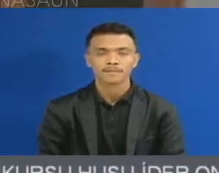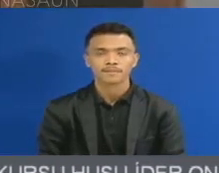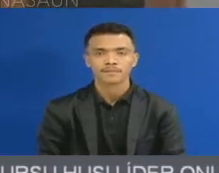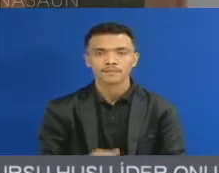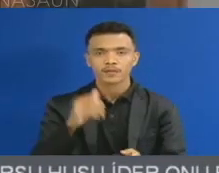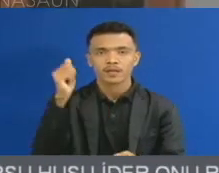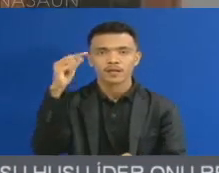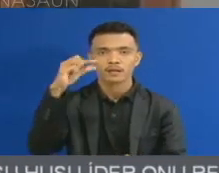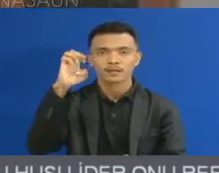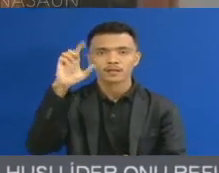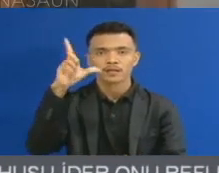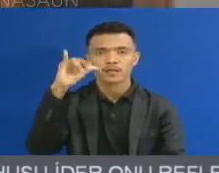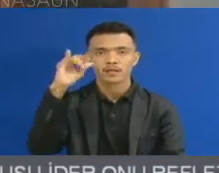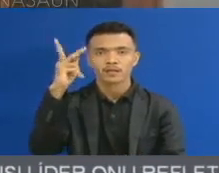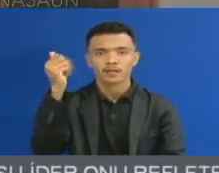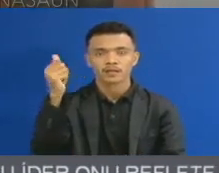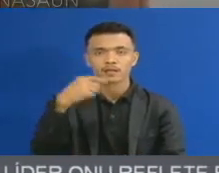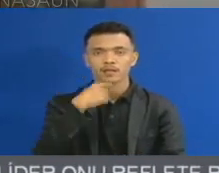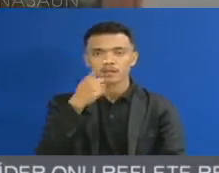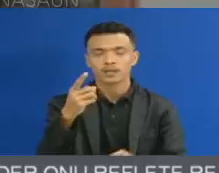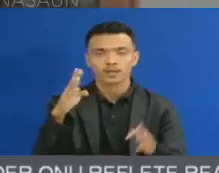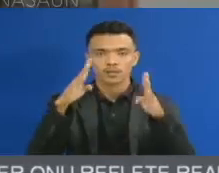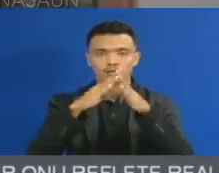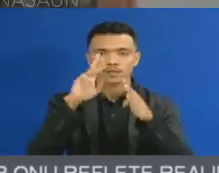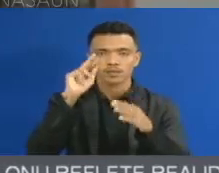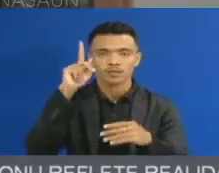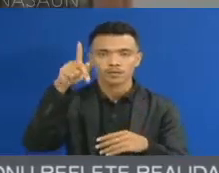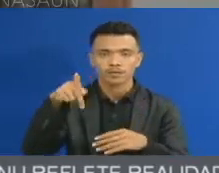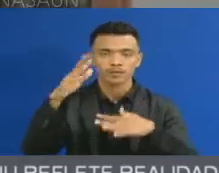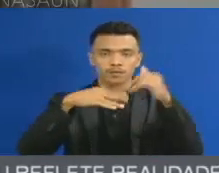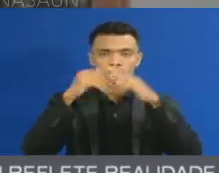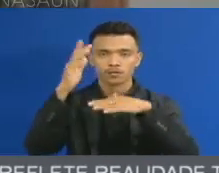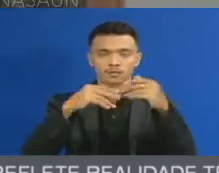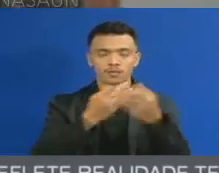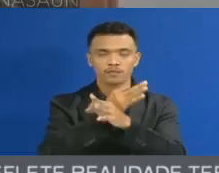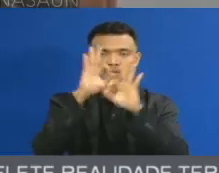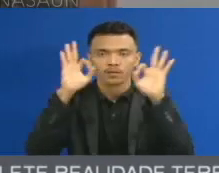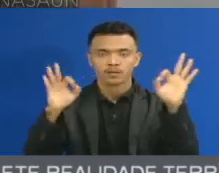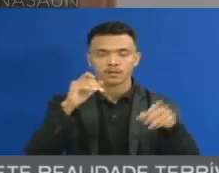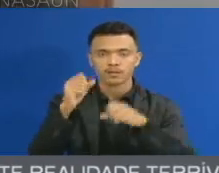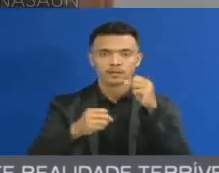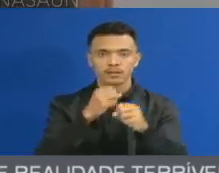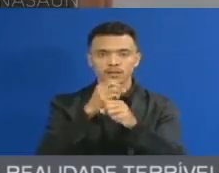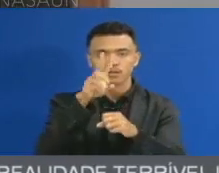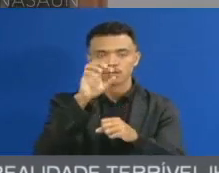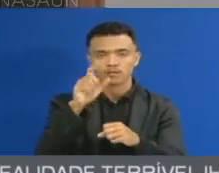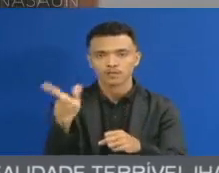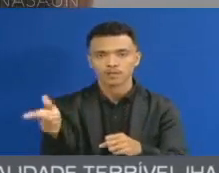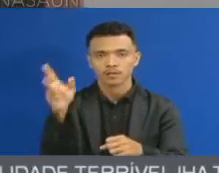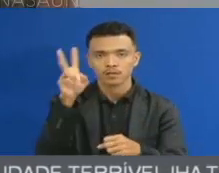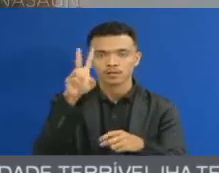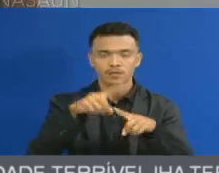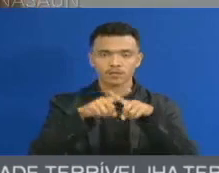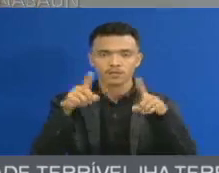Beneficiário Angélica da Costa Hateten, uma na Roma Mbapovo nebe construí no finaliza ona e atina rihun rua ronolores em rua, mas be to